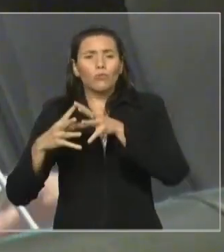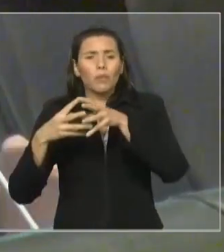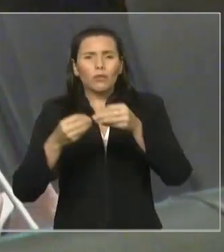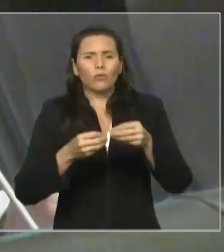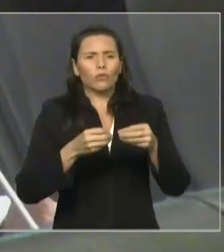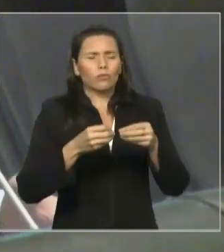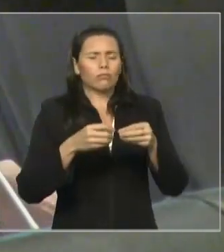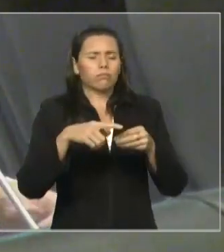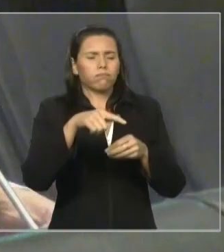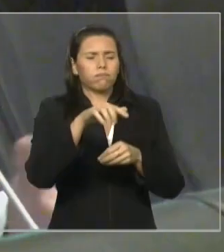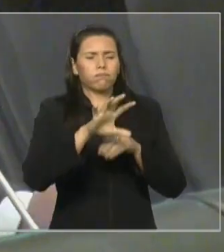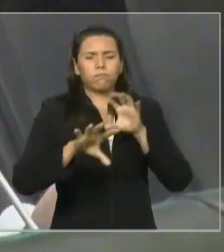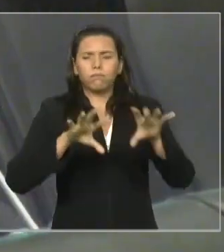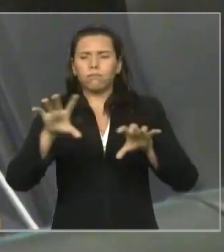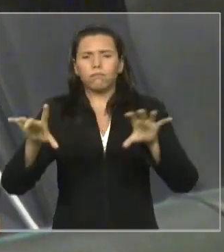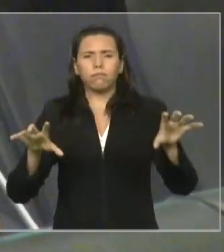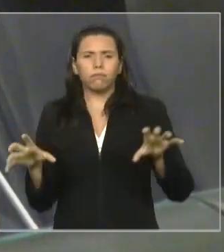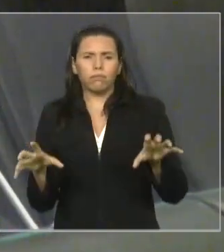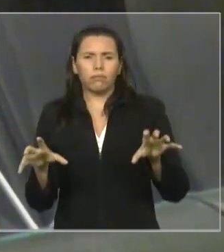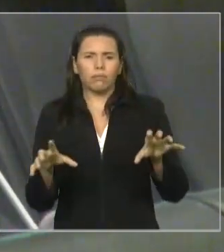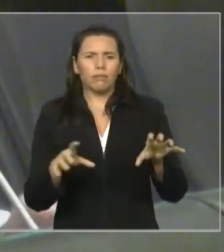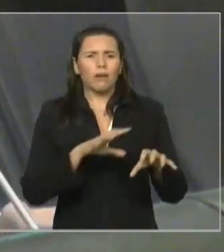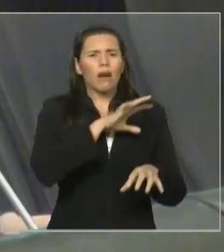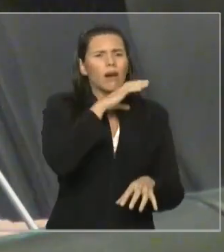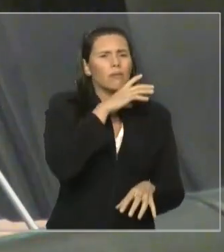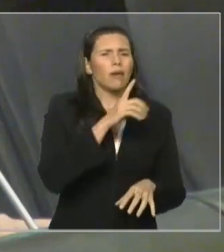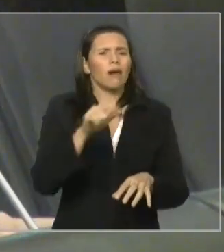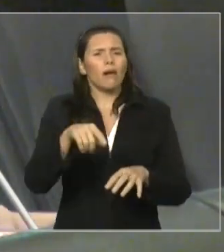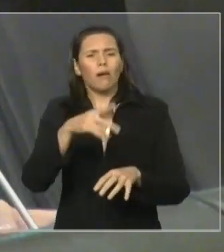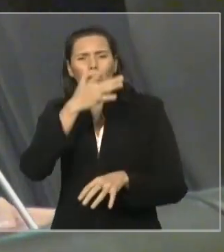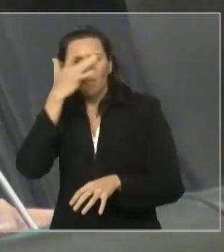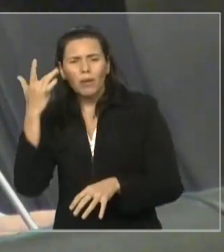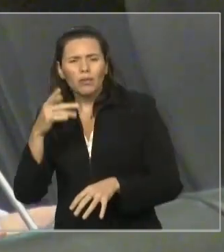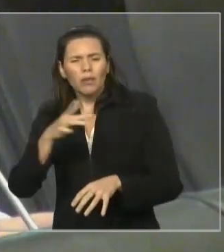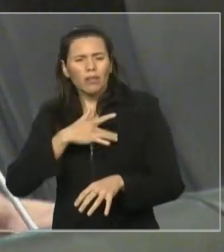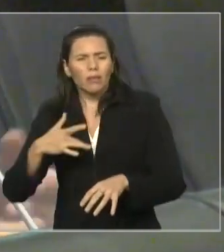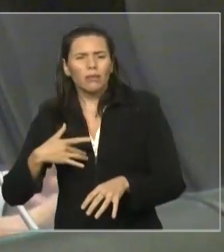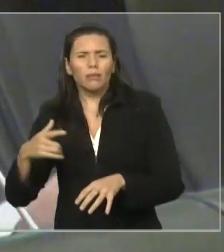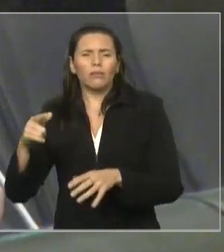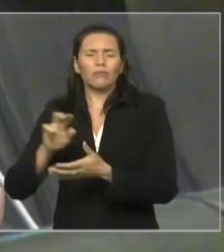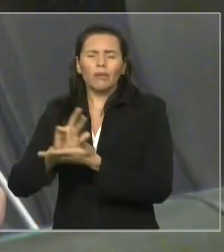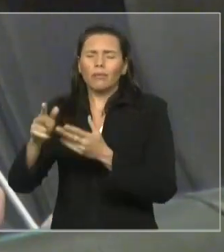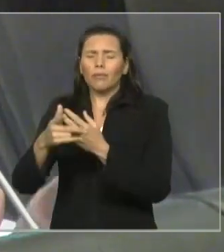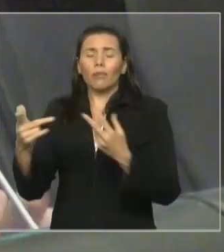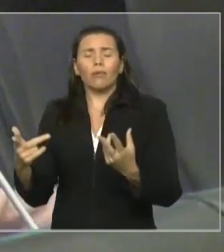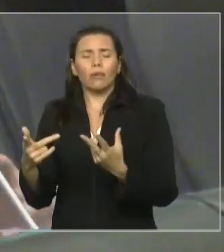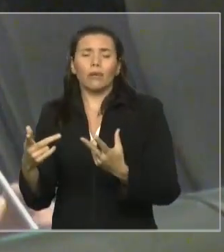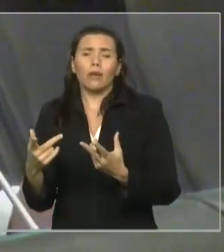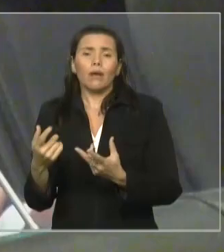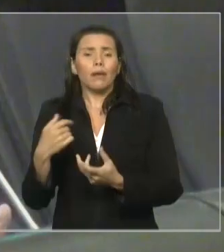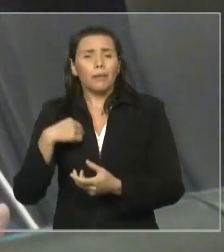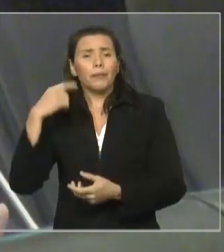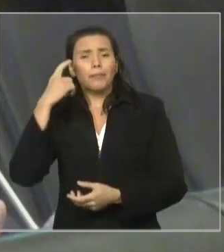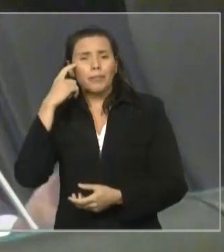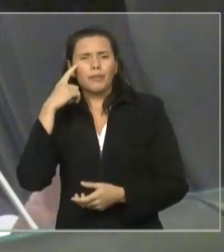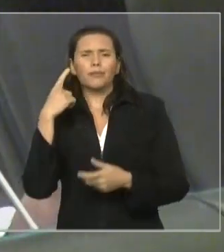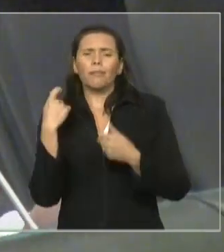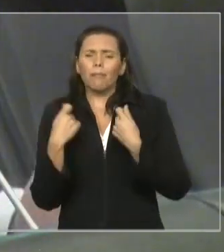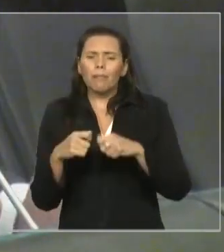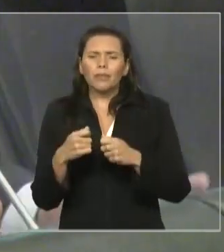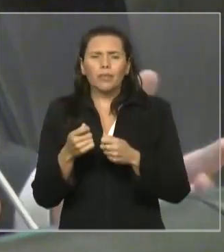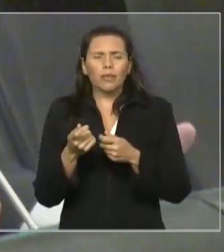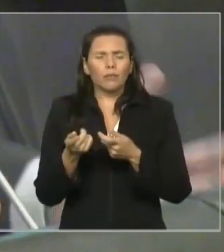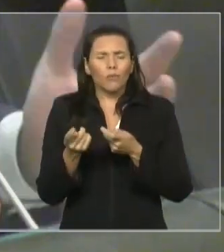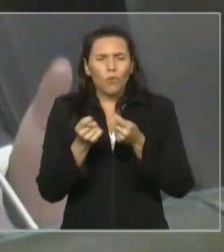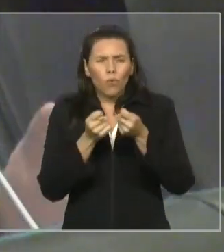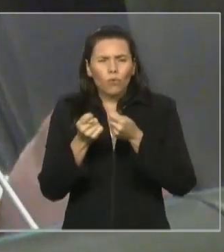em sintonia com vidas animais também. A gente precisa Perfeito. Ter uma adequação, um controle sobre elas,